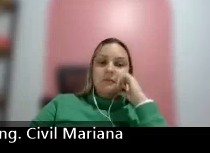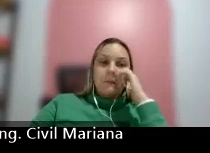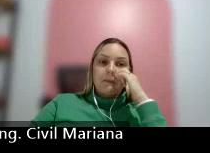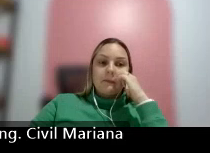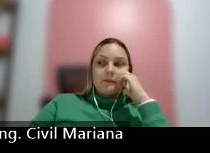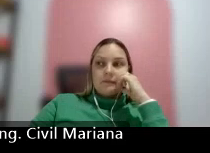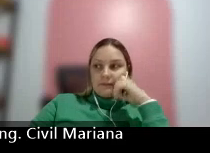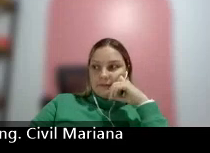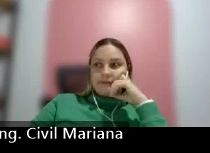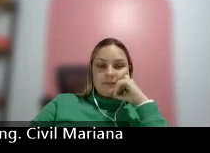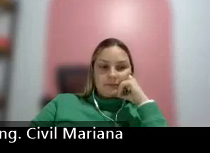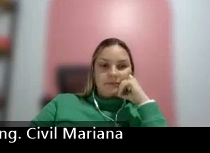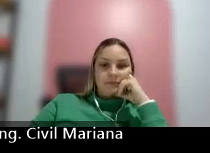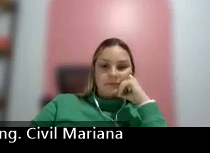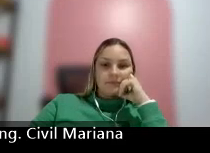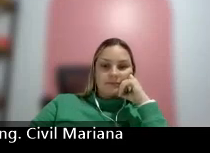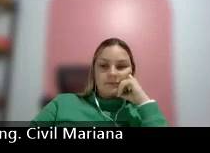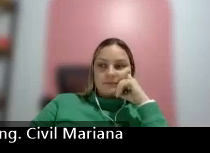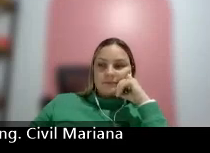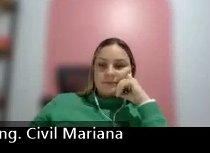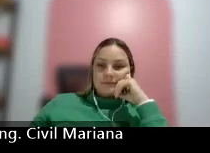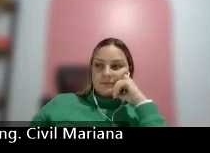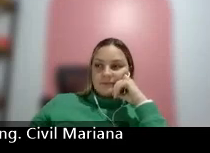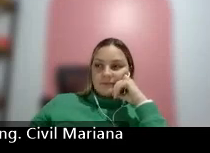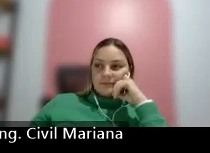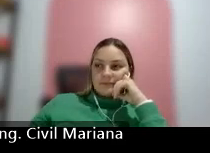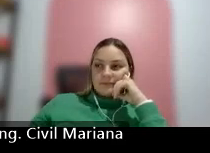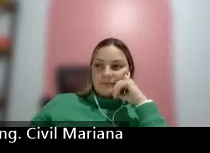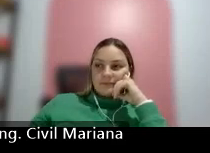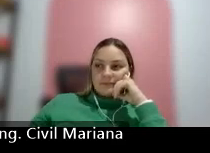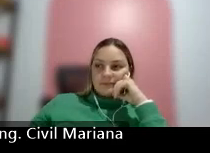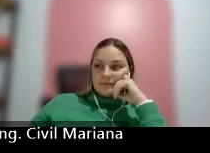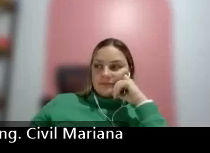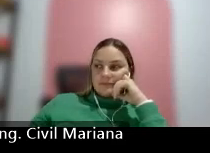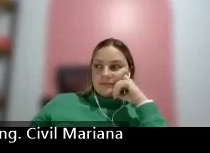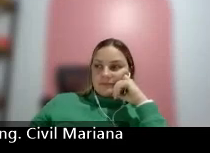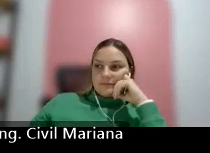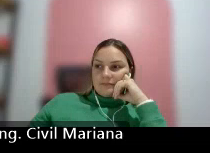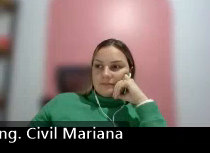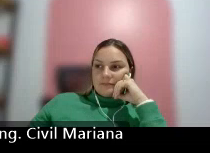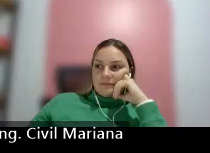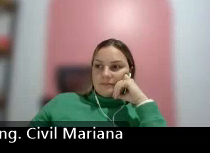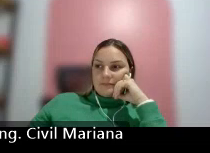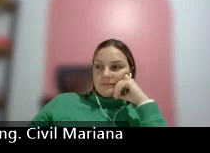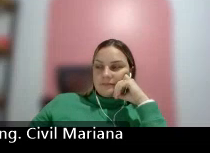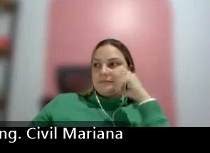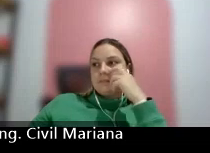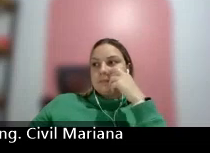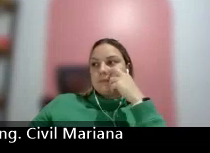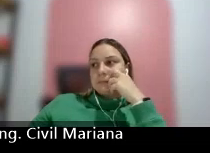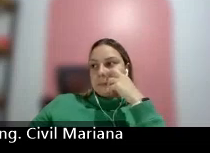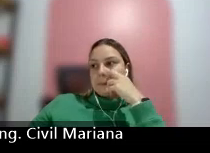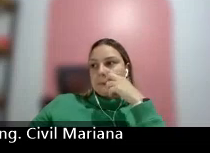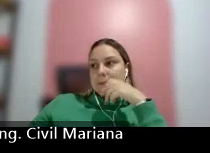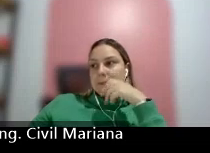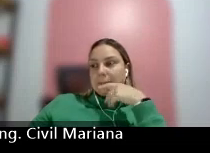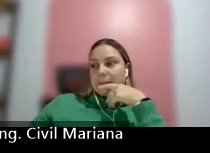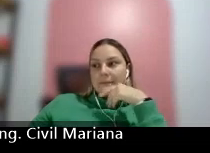acabou de mostrar uma foto, né? Exatamente, quando você mostrou essa foto, eu estava vendo cada uma das